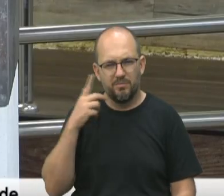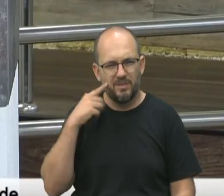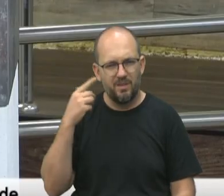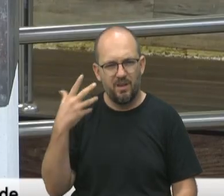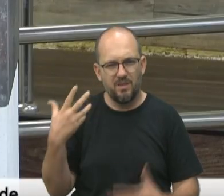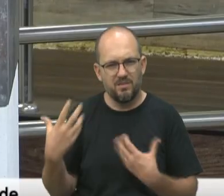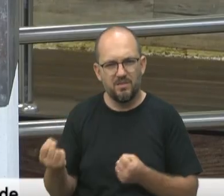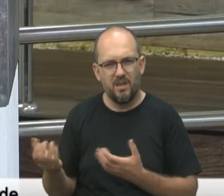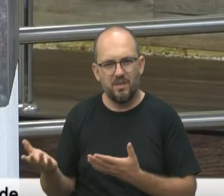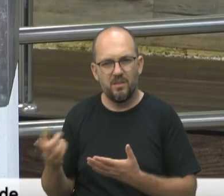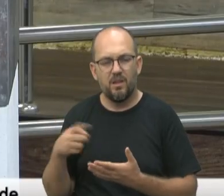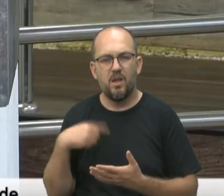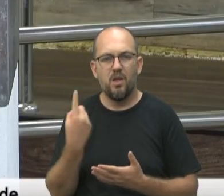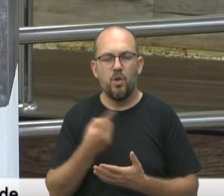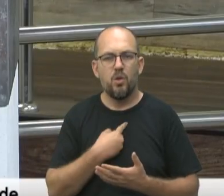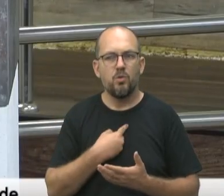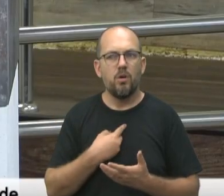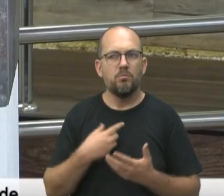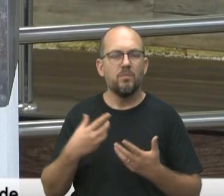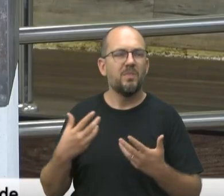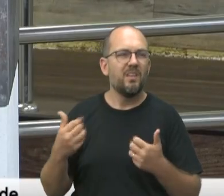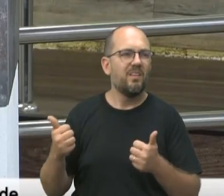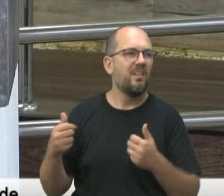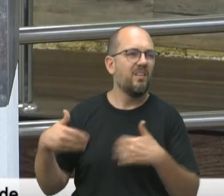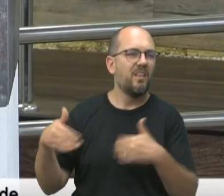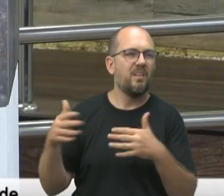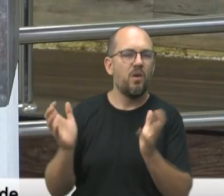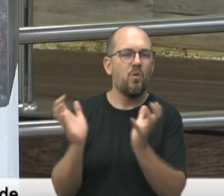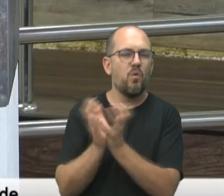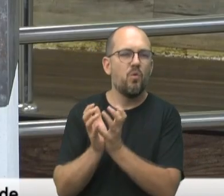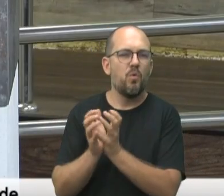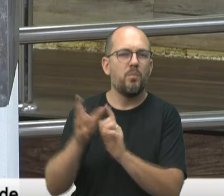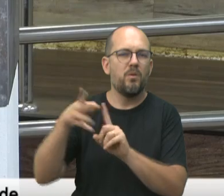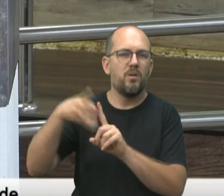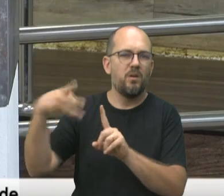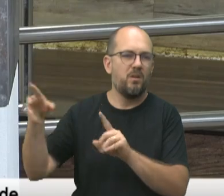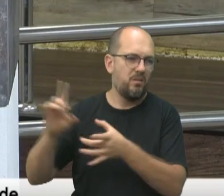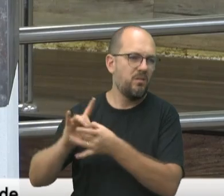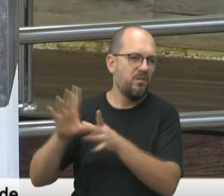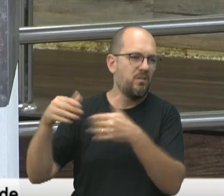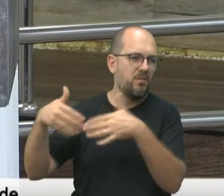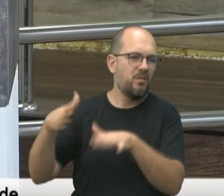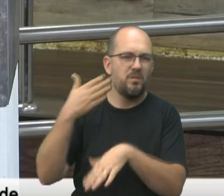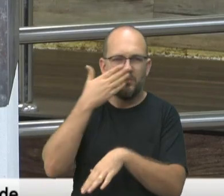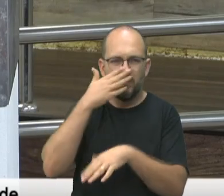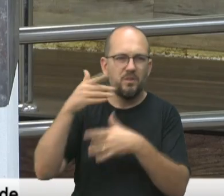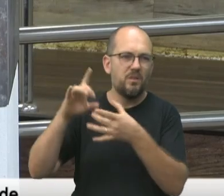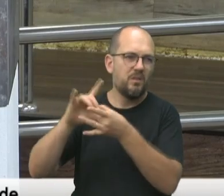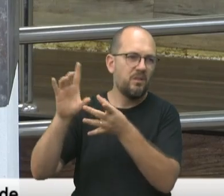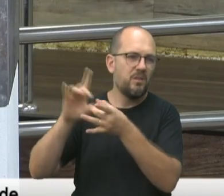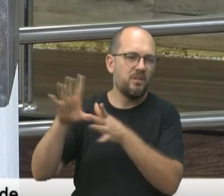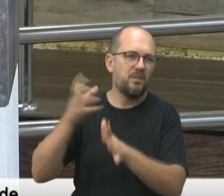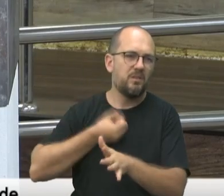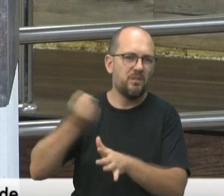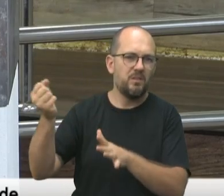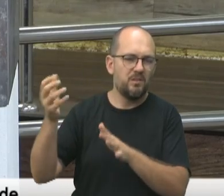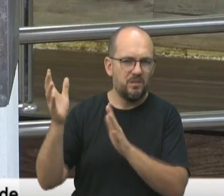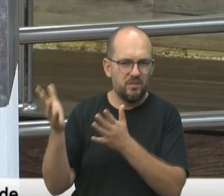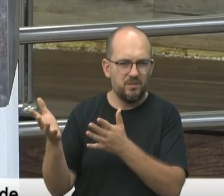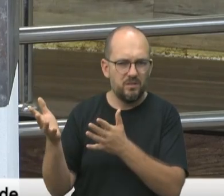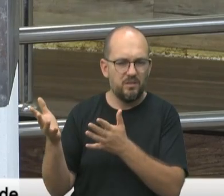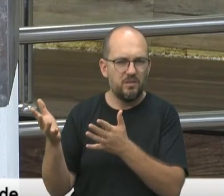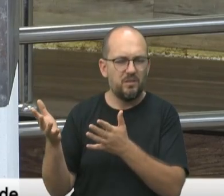ser conivente com essas ações aqui na nossa cidade? É bom ver que nós temos